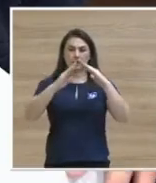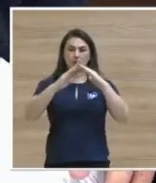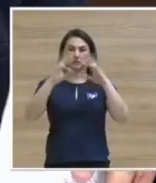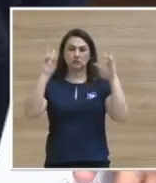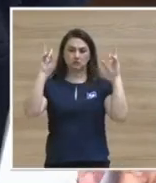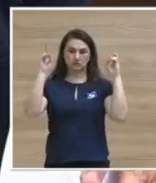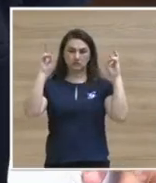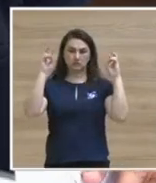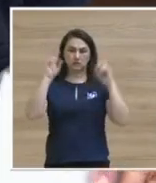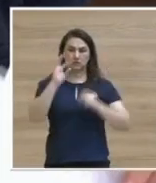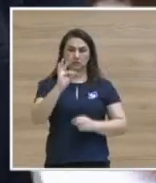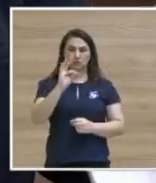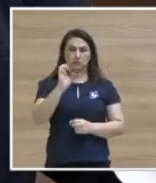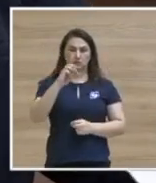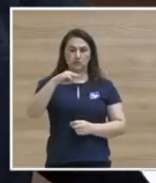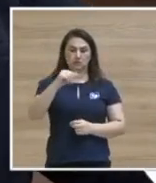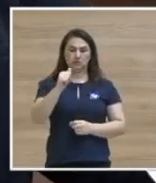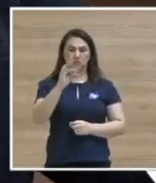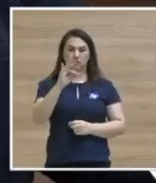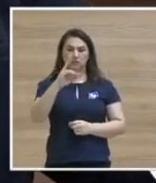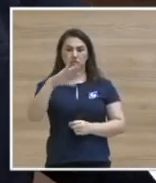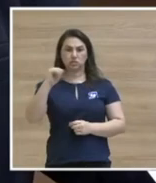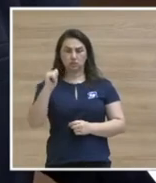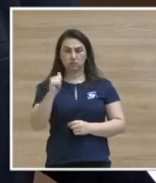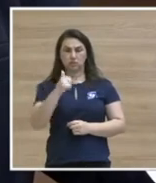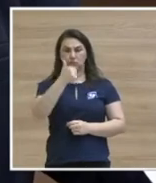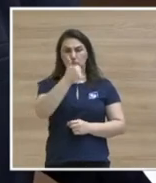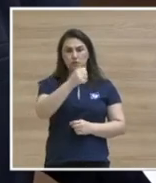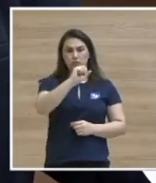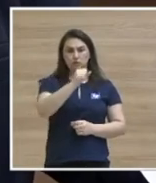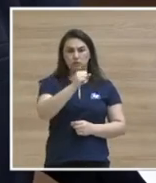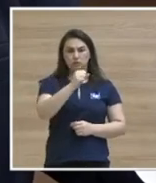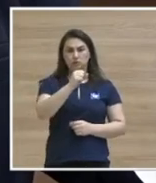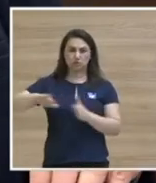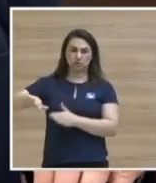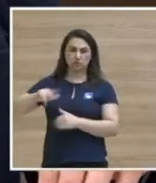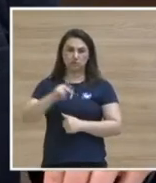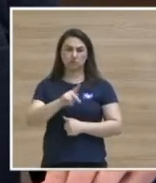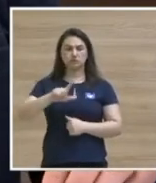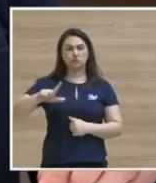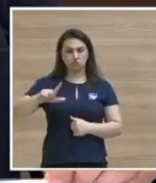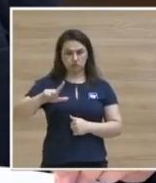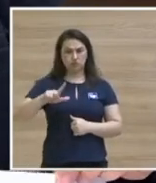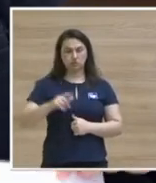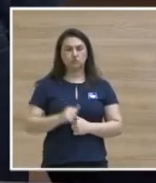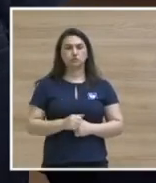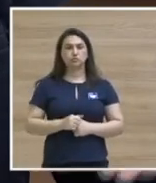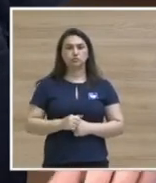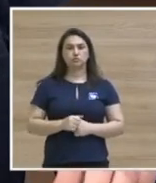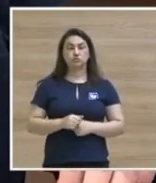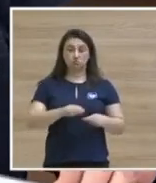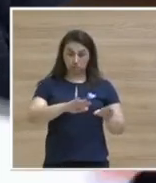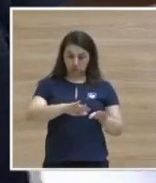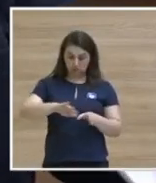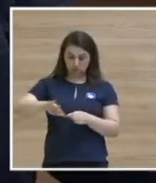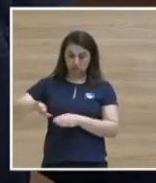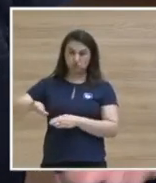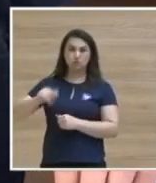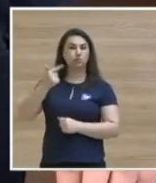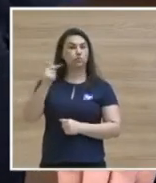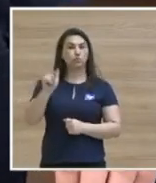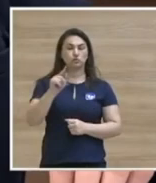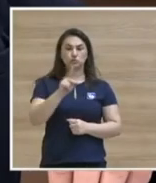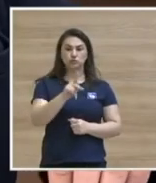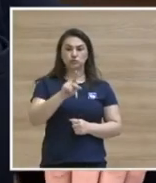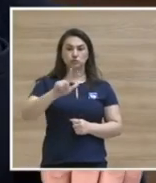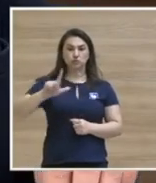que trazia o valor de um milhão e 881 mil reais estamos retirando um outro projeto